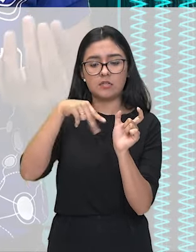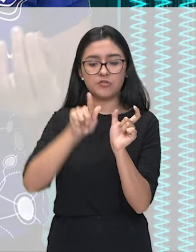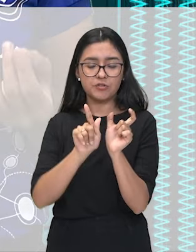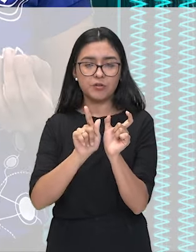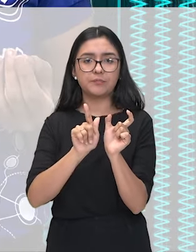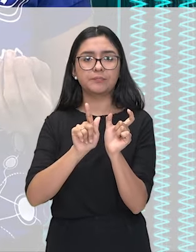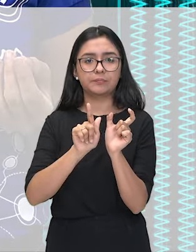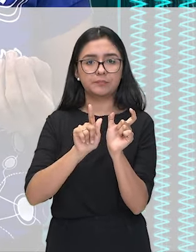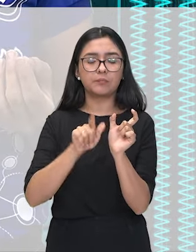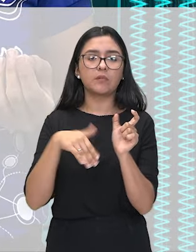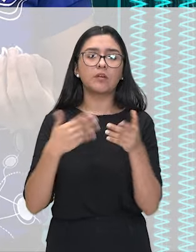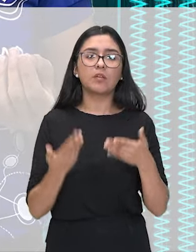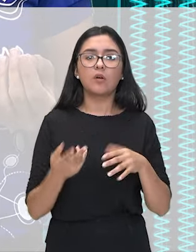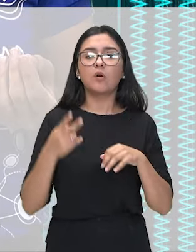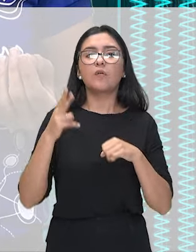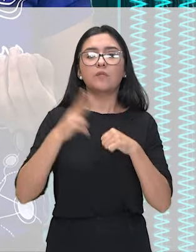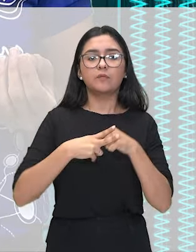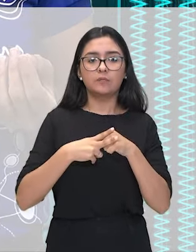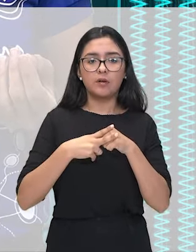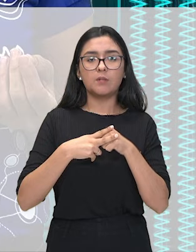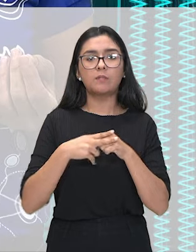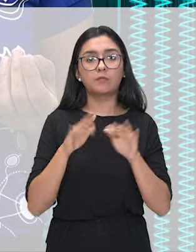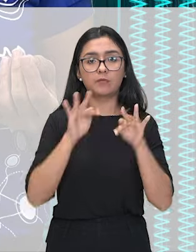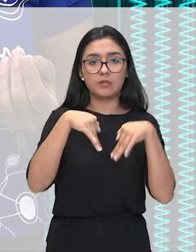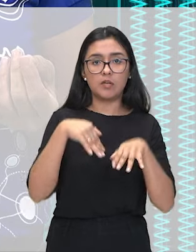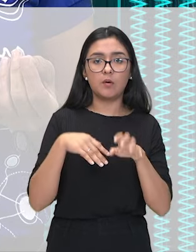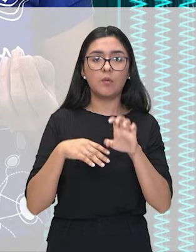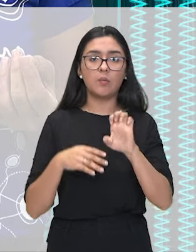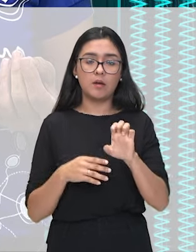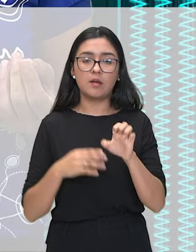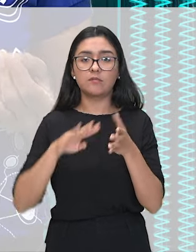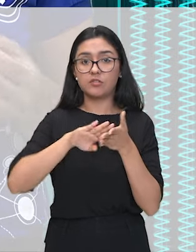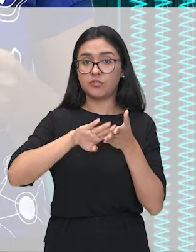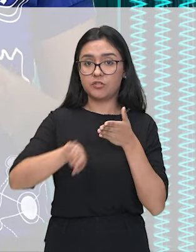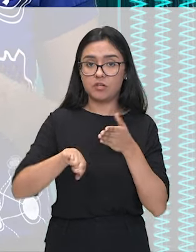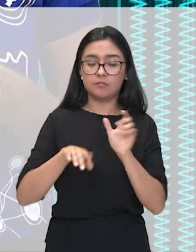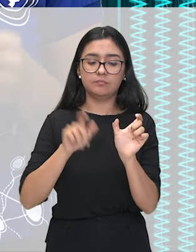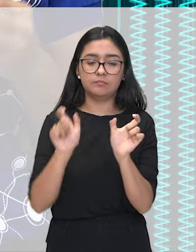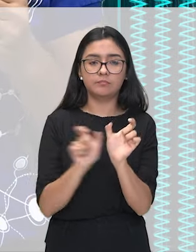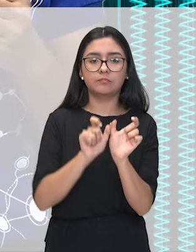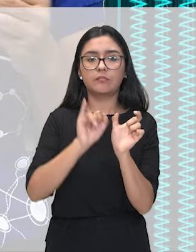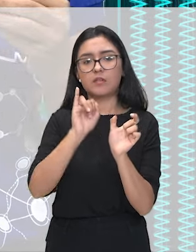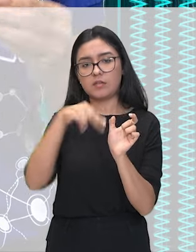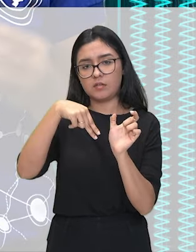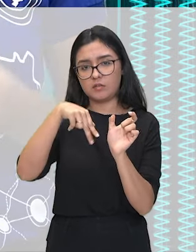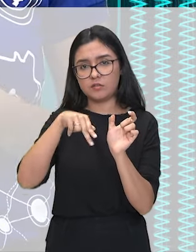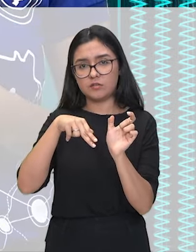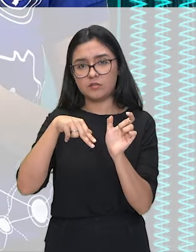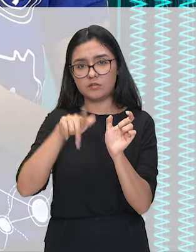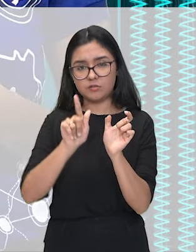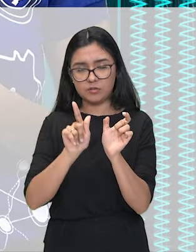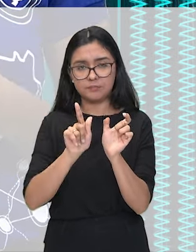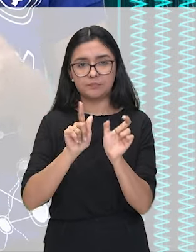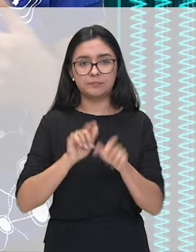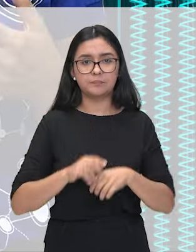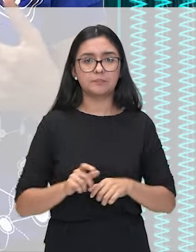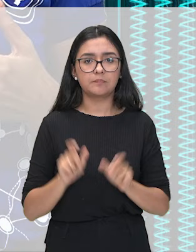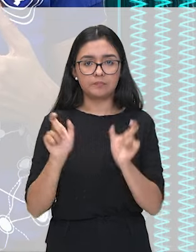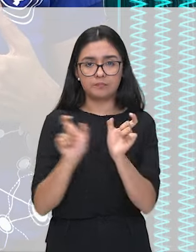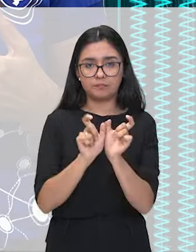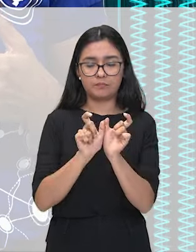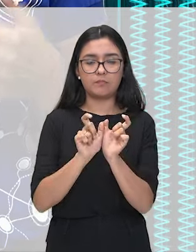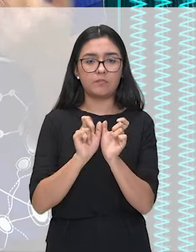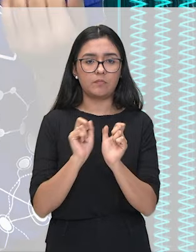verbos que terminam em e o e sai e fica só o ing no restante Ok